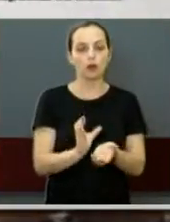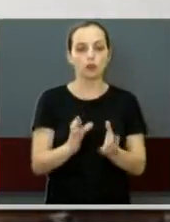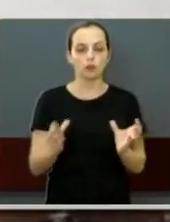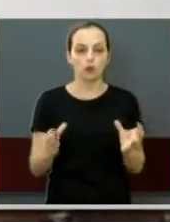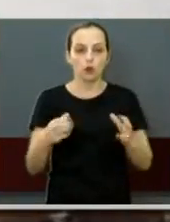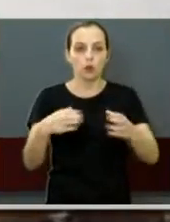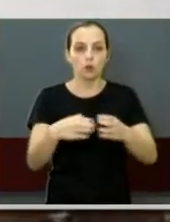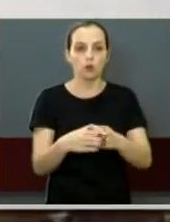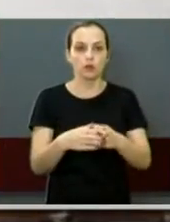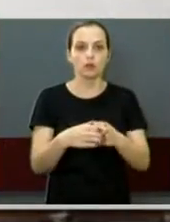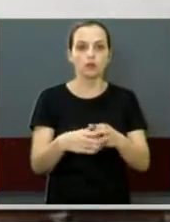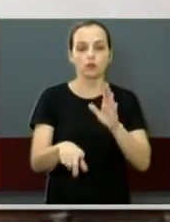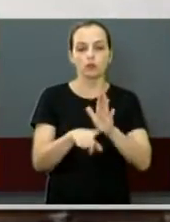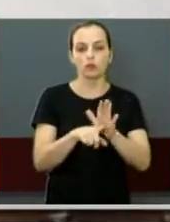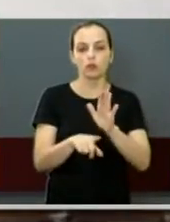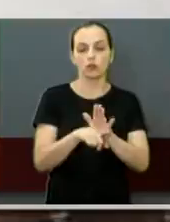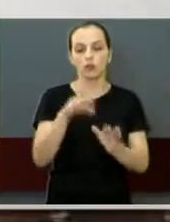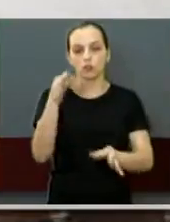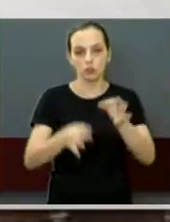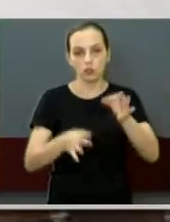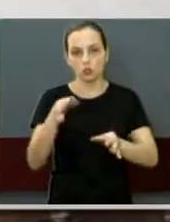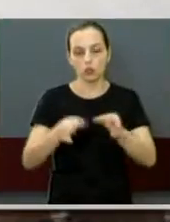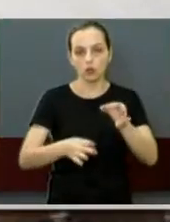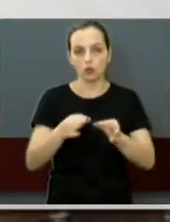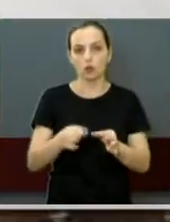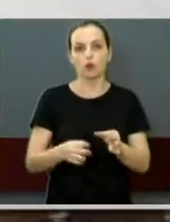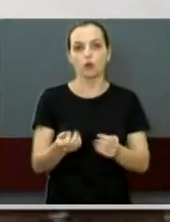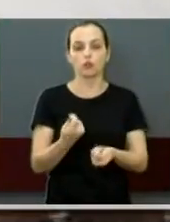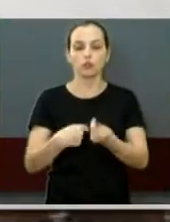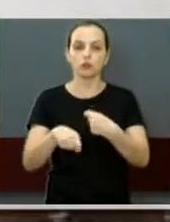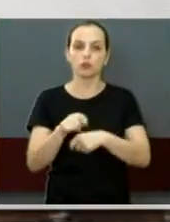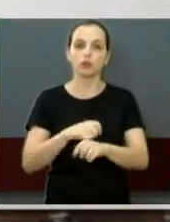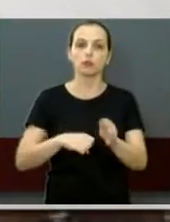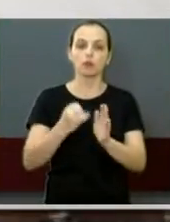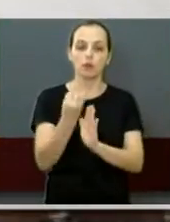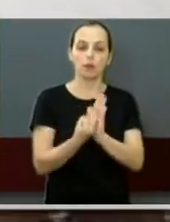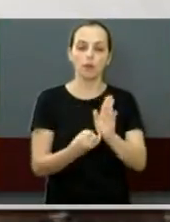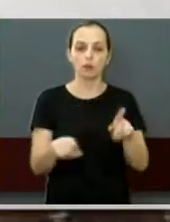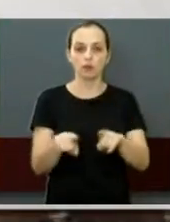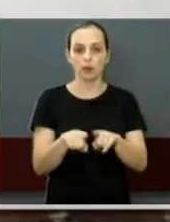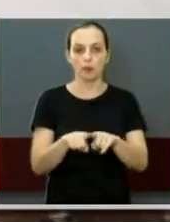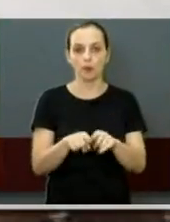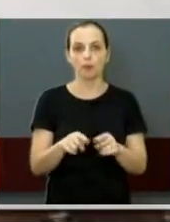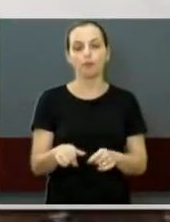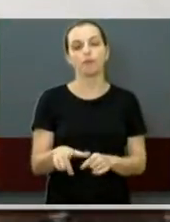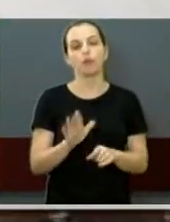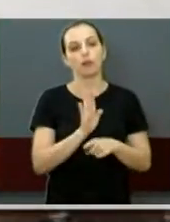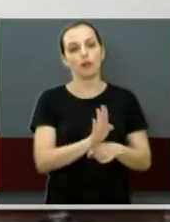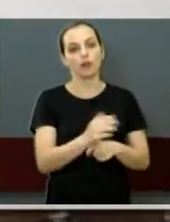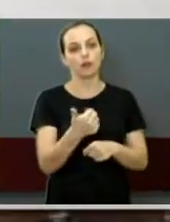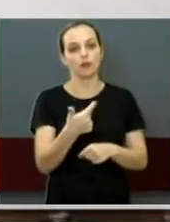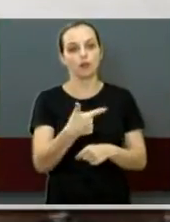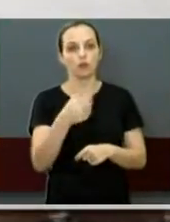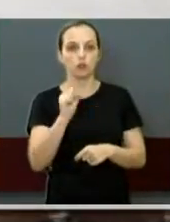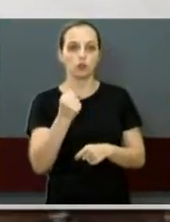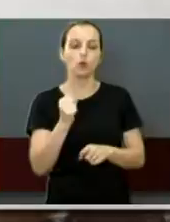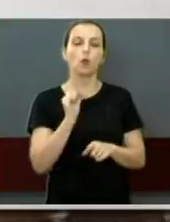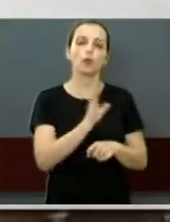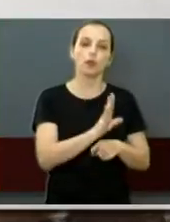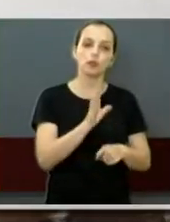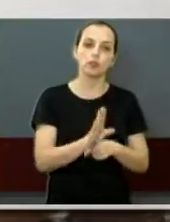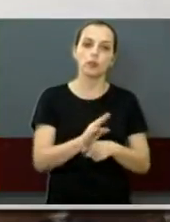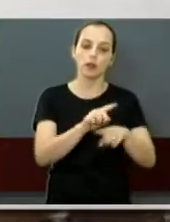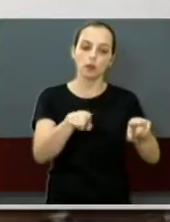e Justiça, junto com a Comissão também de Tributação e Finanças. Fizemos 128 atendimentos no gabinete. Pode passar, por